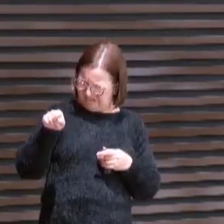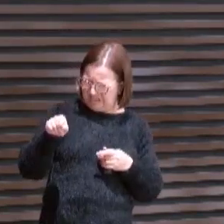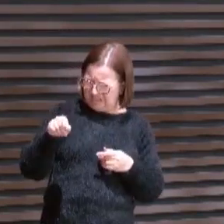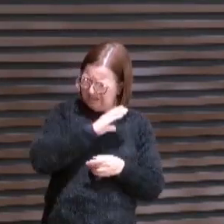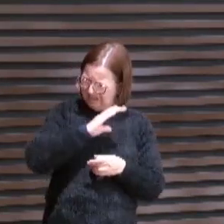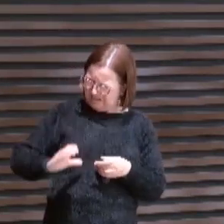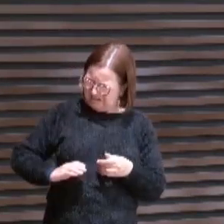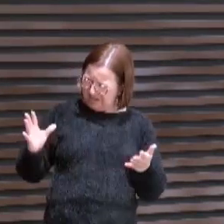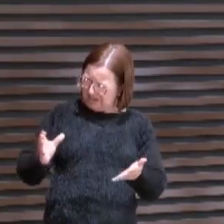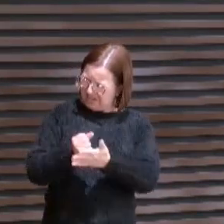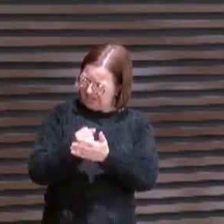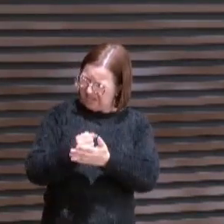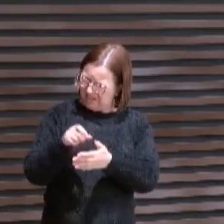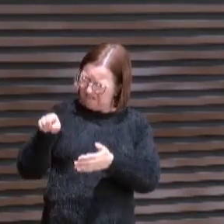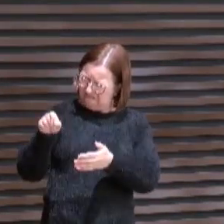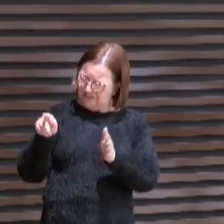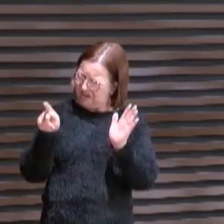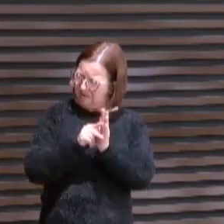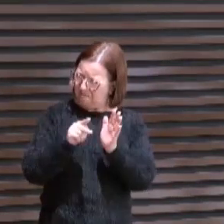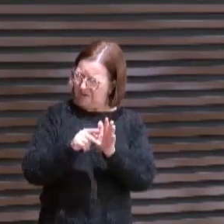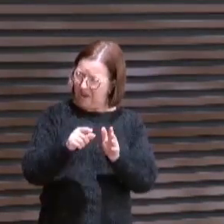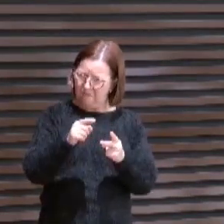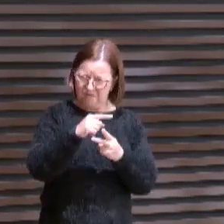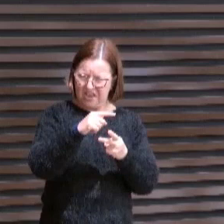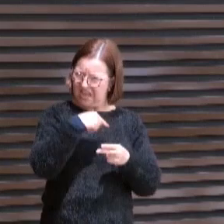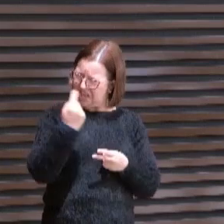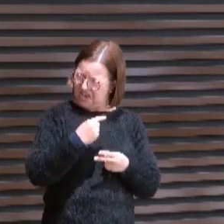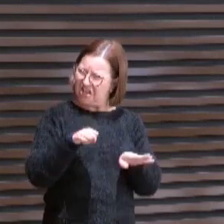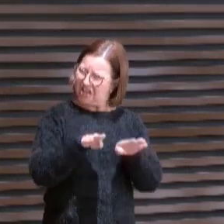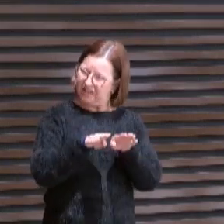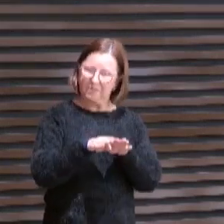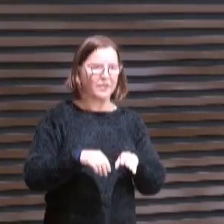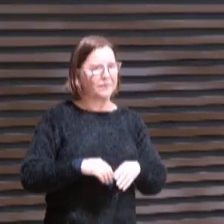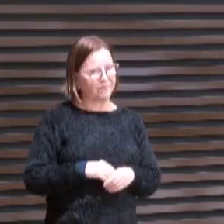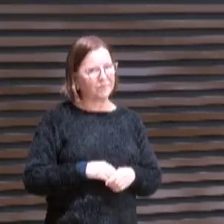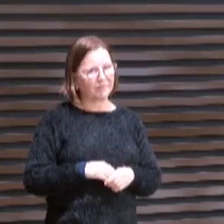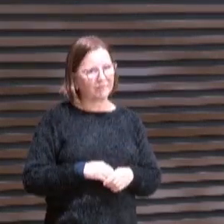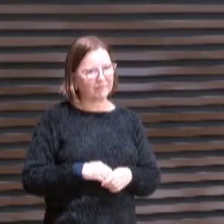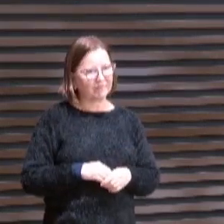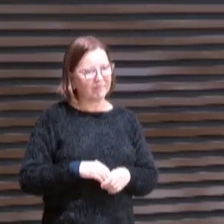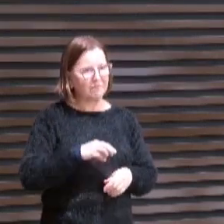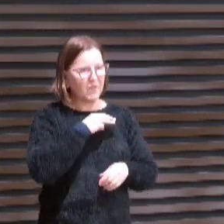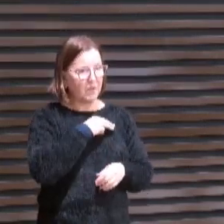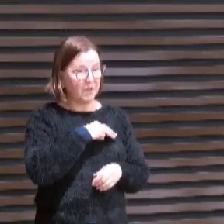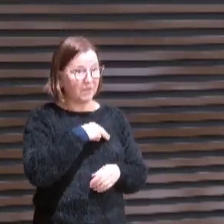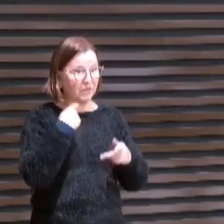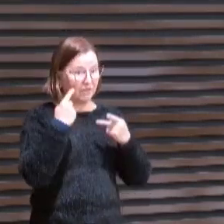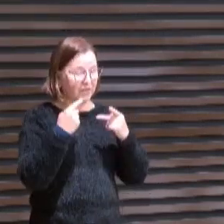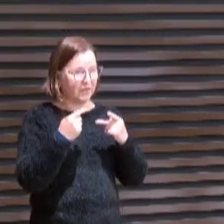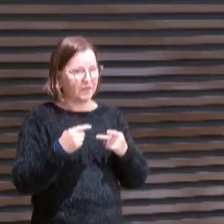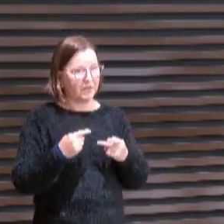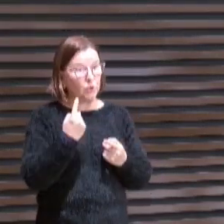Salva-te a ti mesmo e a nós também. Agora você prestou atenção que Mateus narra que os dois, e agora aqui ele